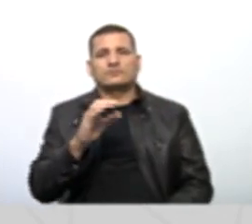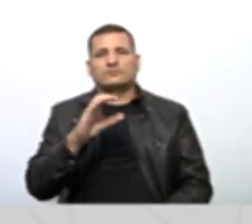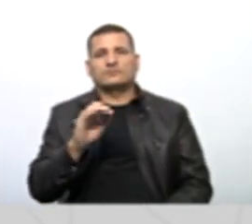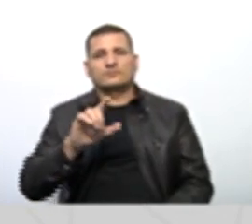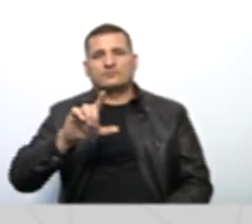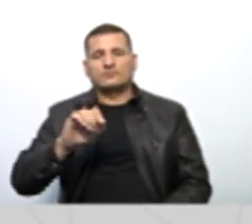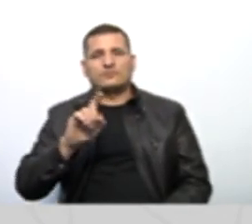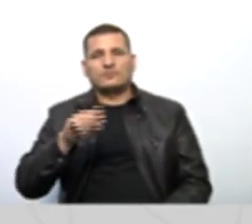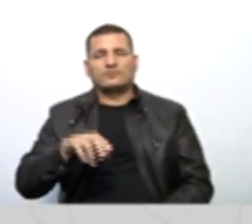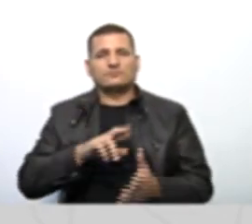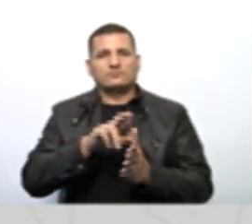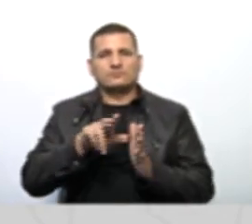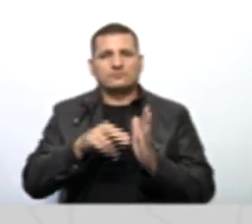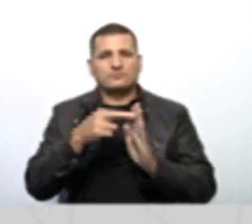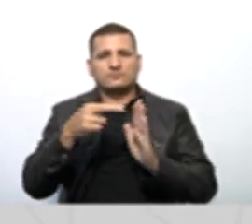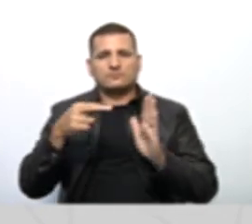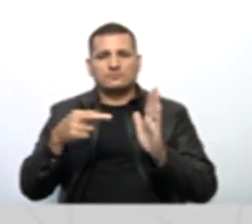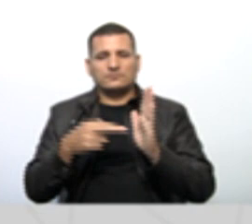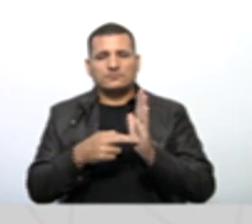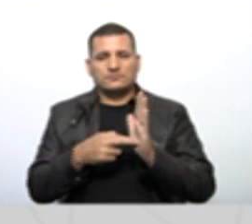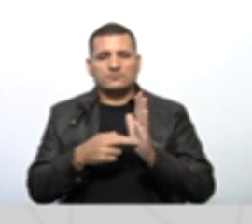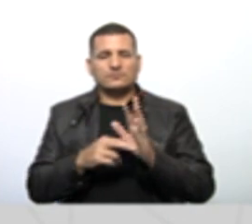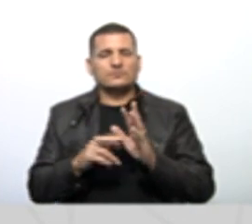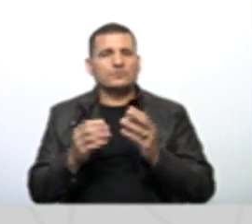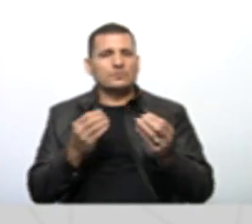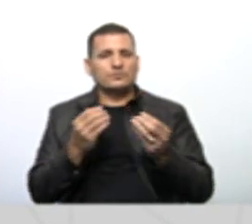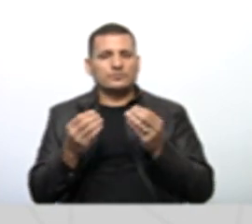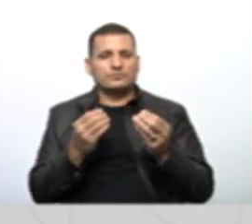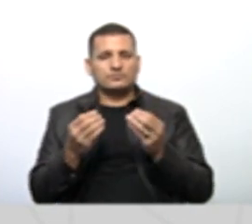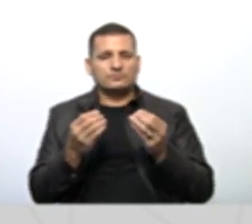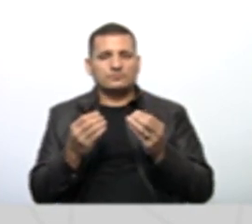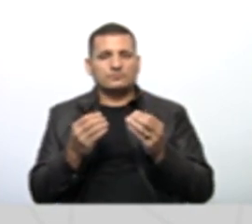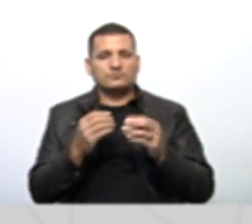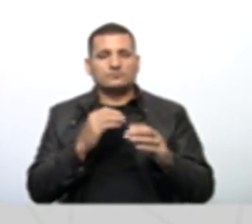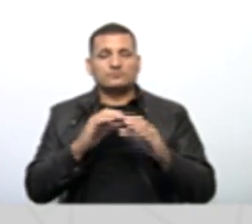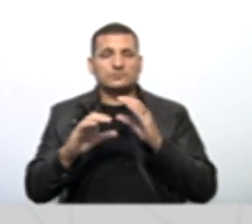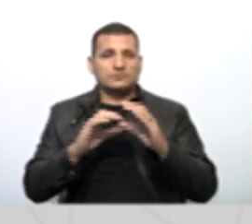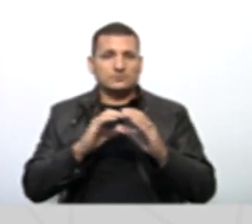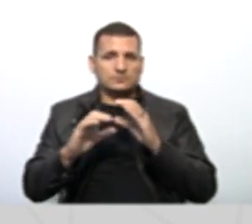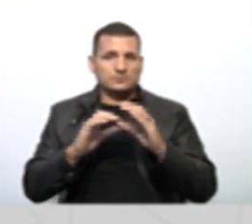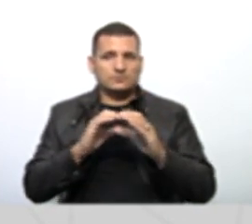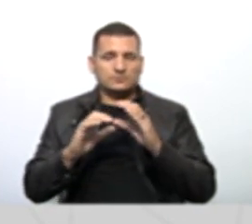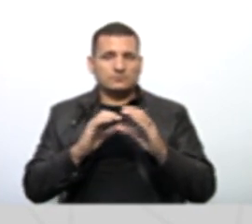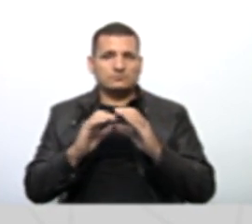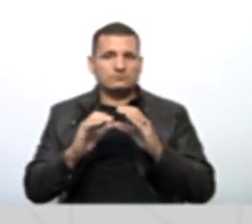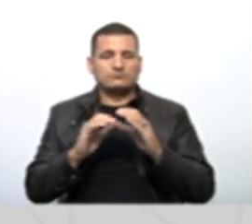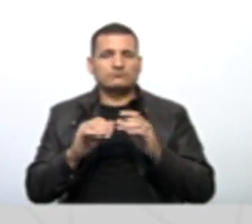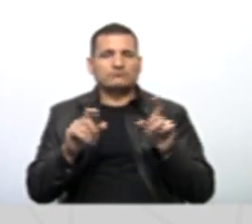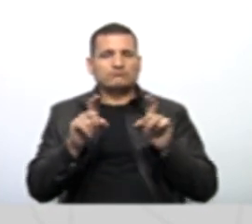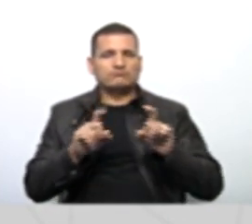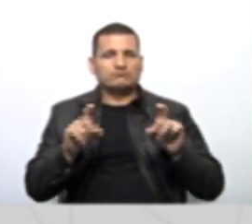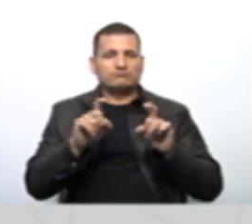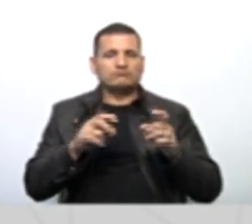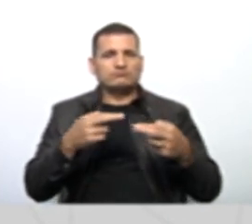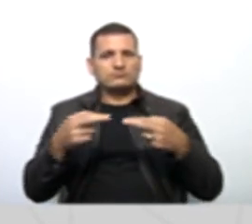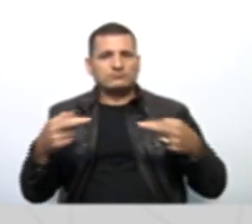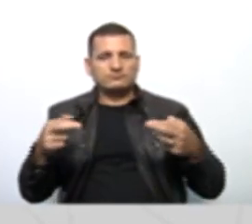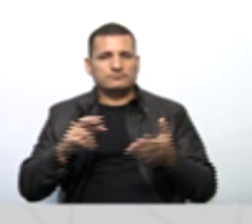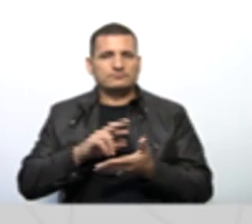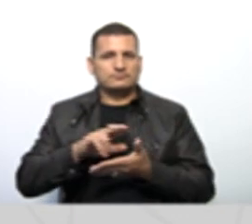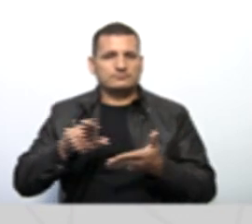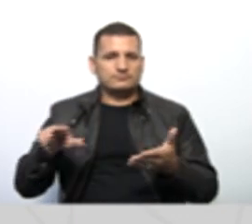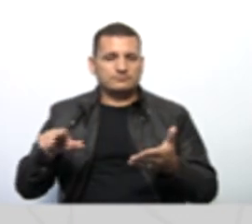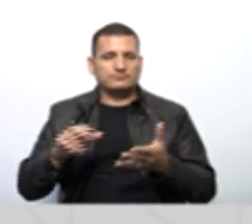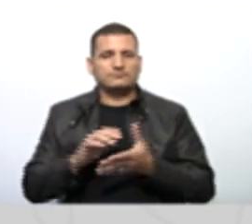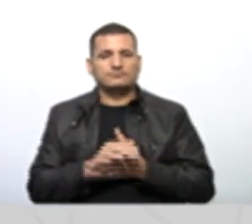um conjunto de regras sobre o modo como se dará a comunicação entre as partes envolvidas